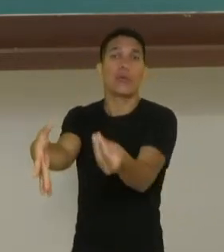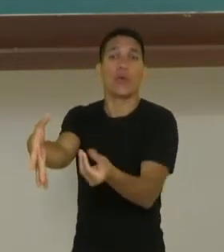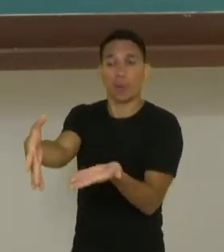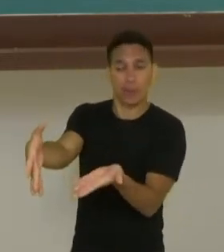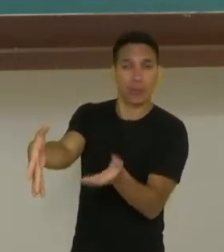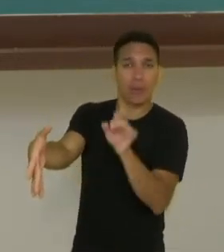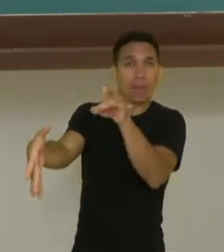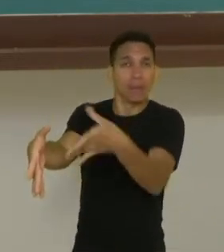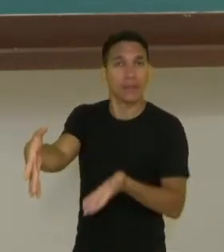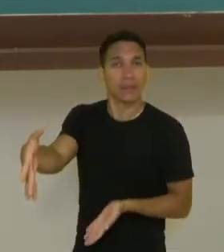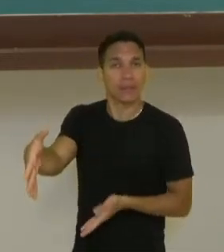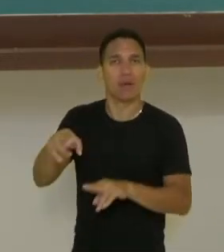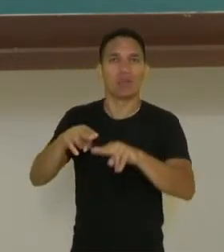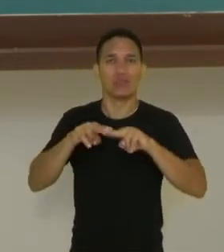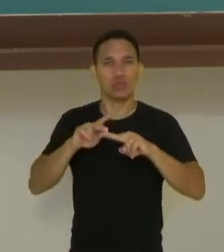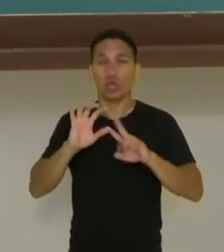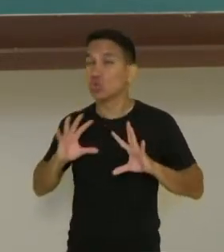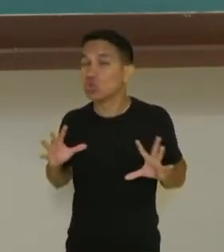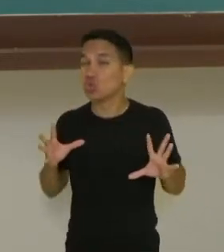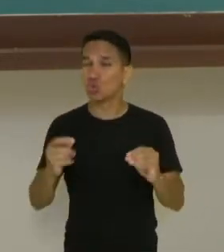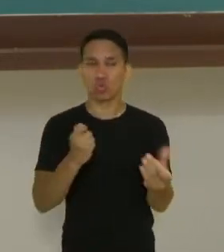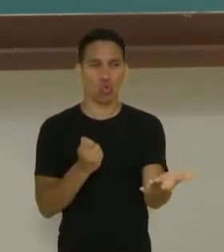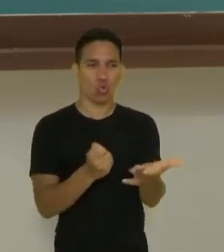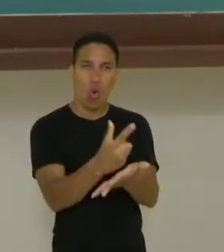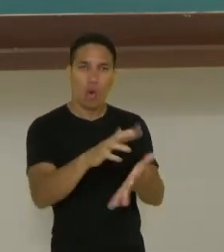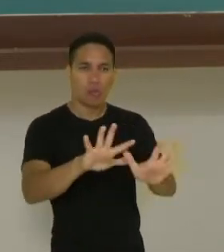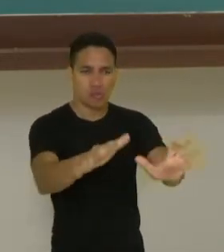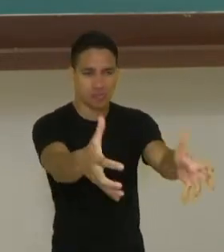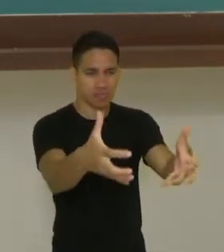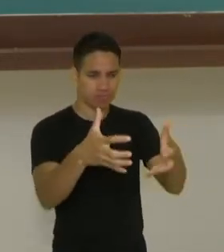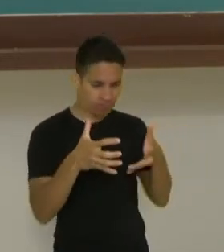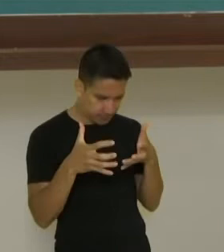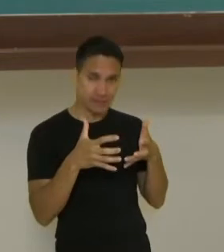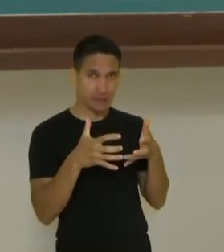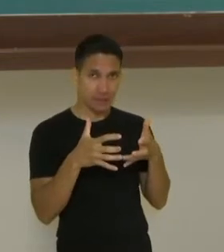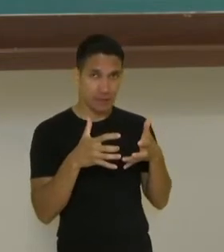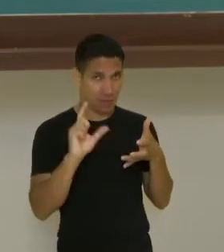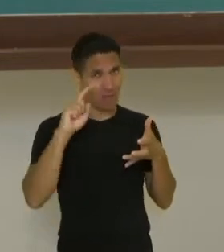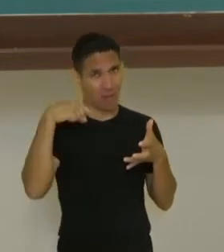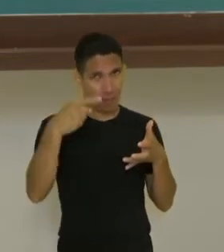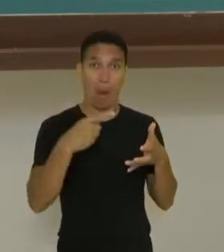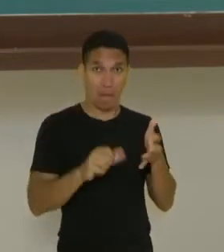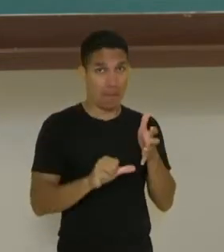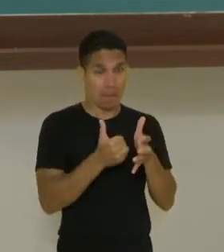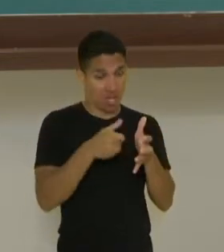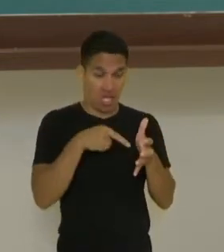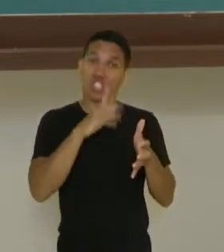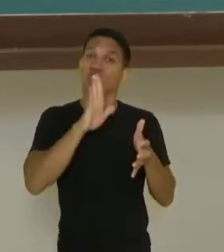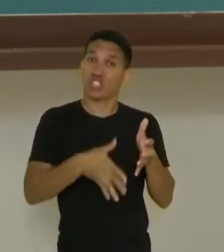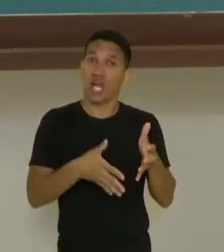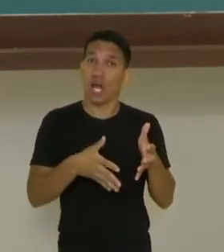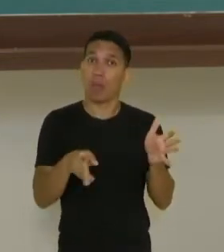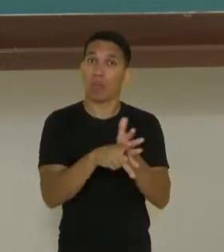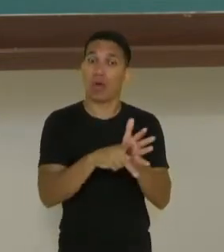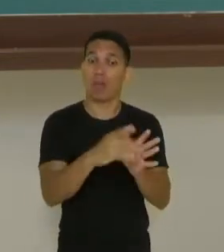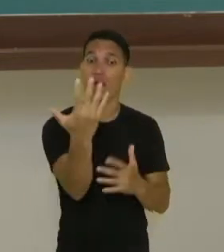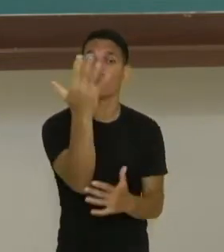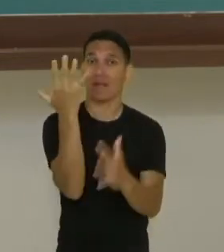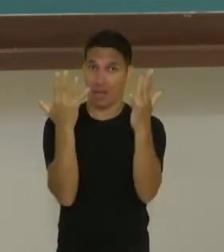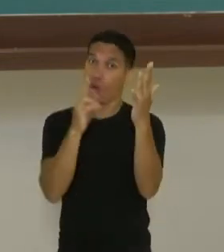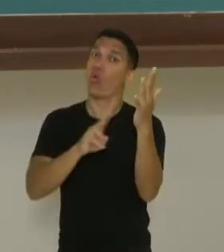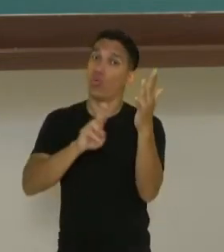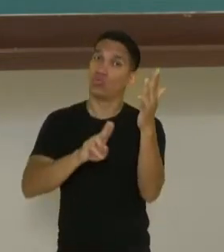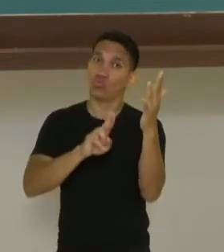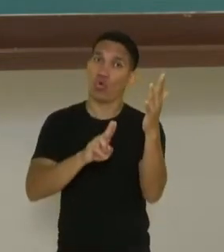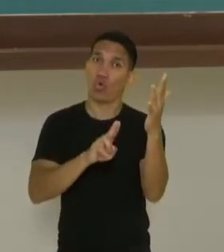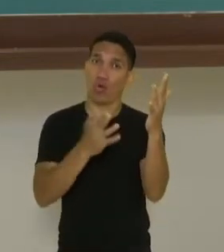você compra, que você acumula, em algum momento primeiro ele já usou recursos para